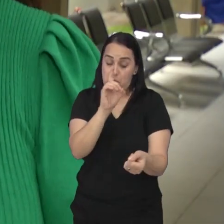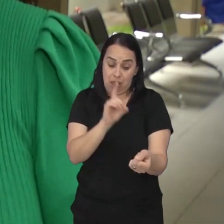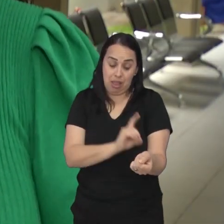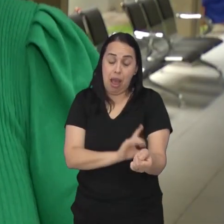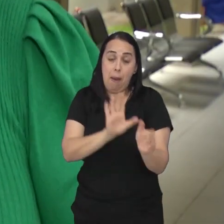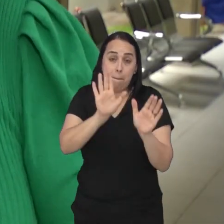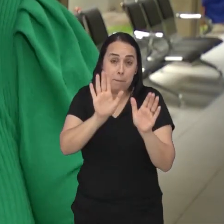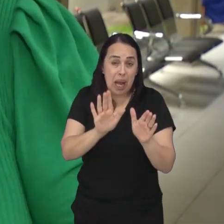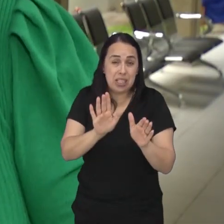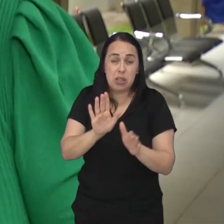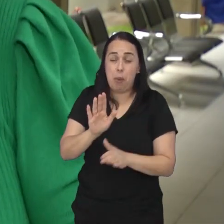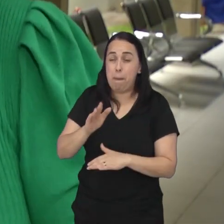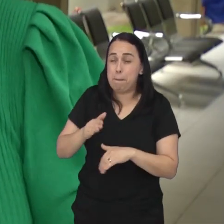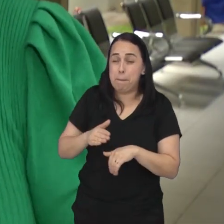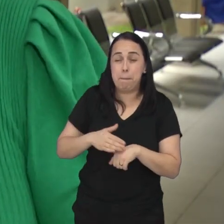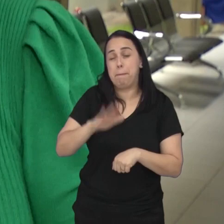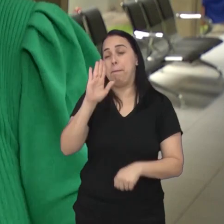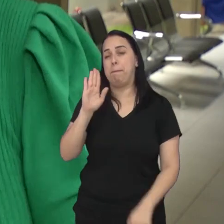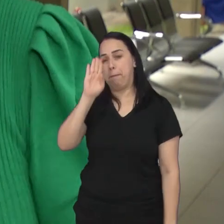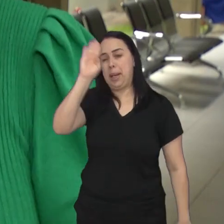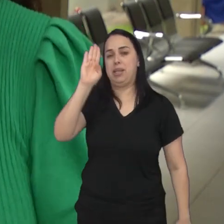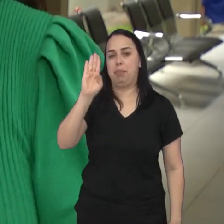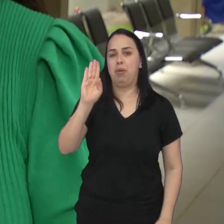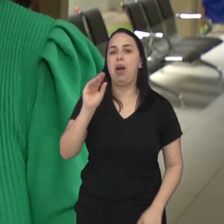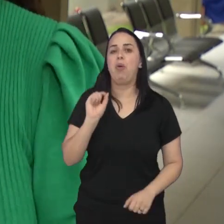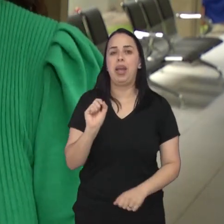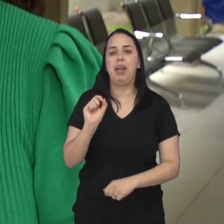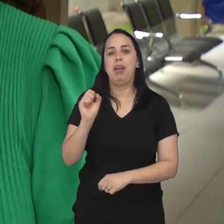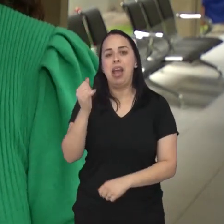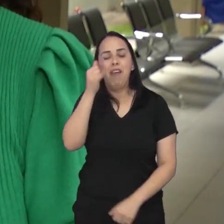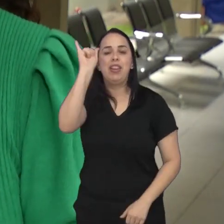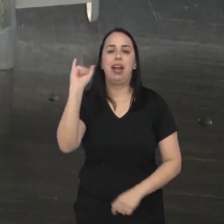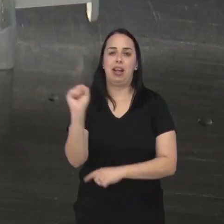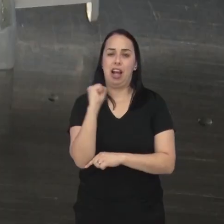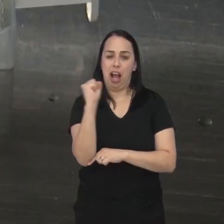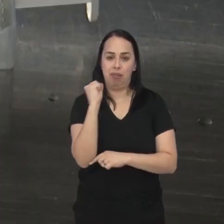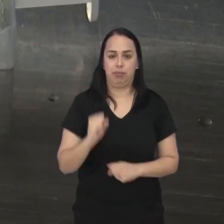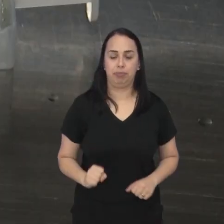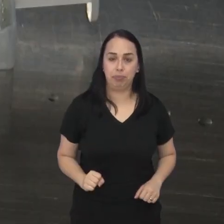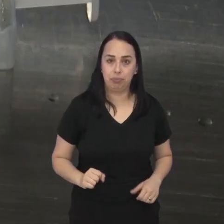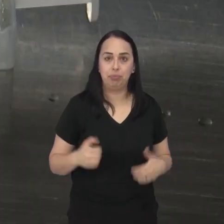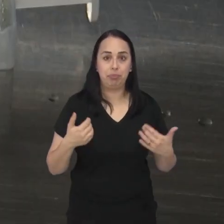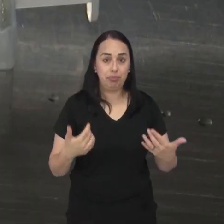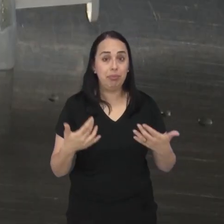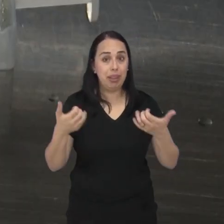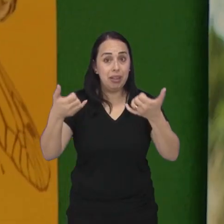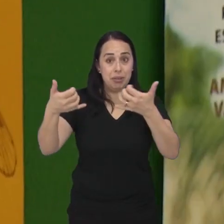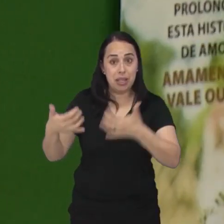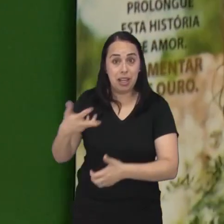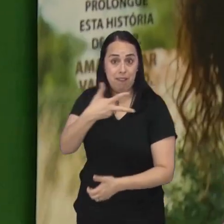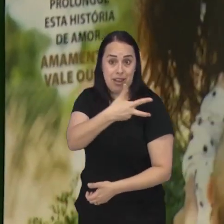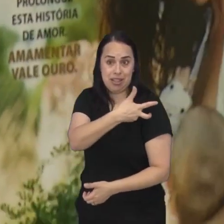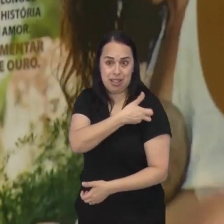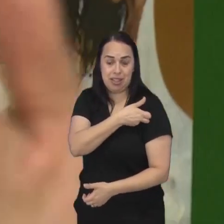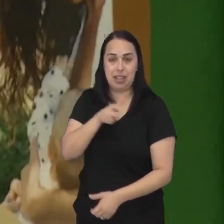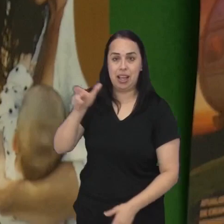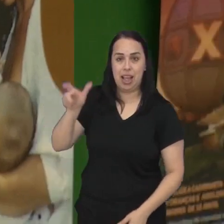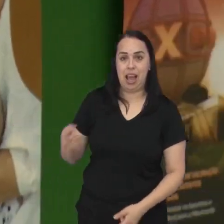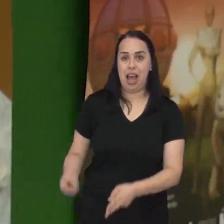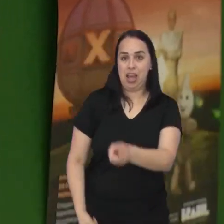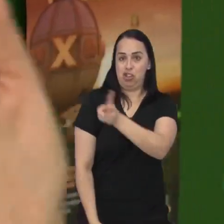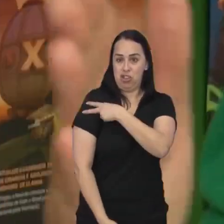dengue, mas a eficácia melhor dela, maior, é com relação à gravidade. E por falar em vacina, a chefe da